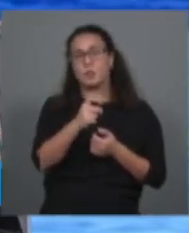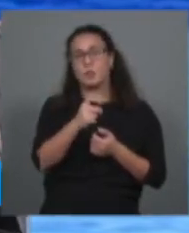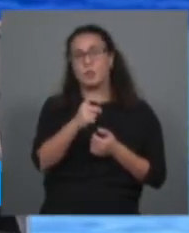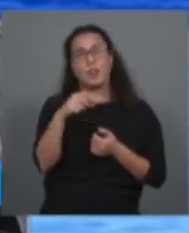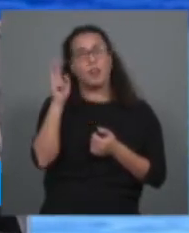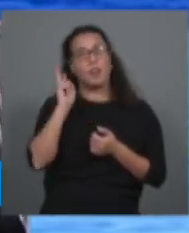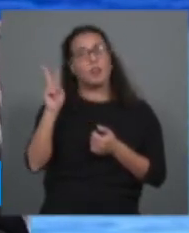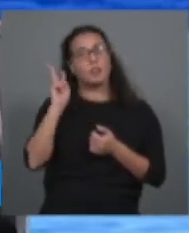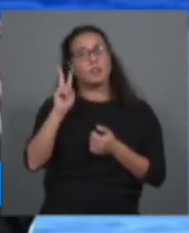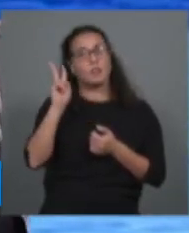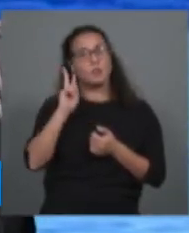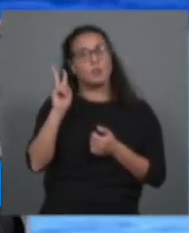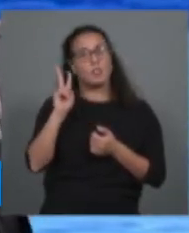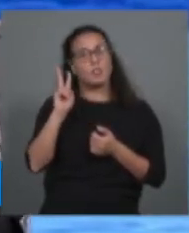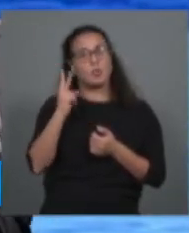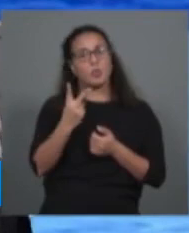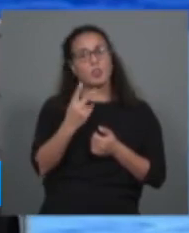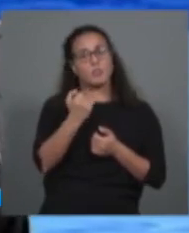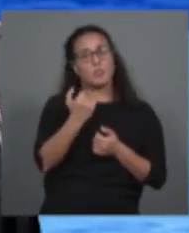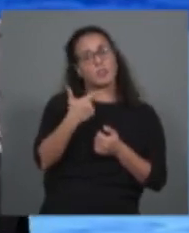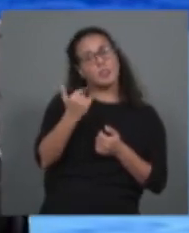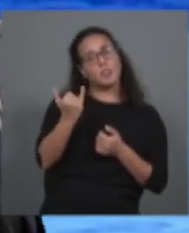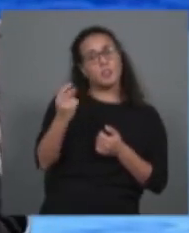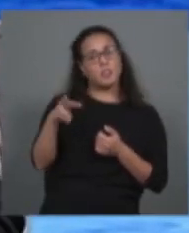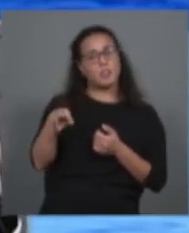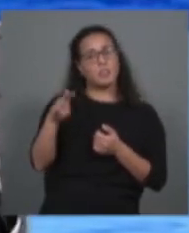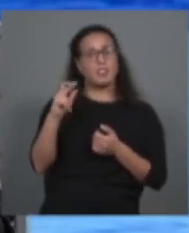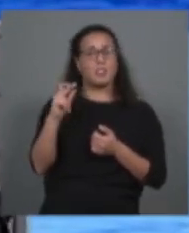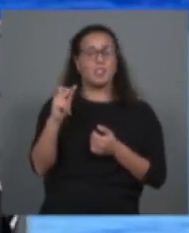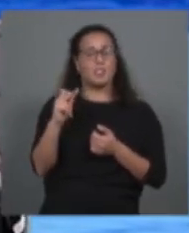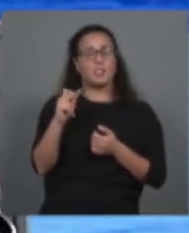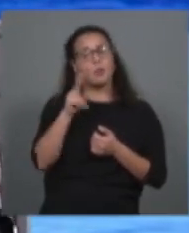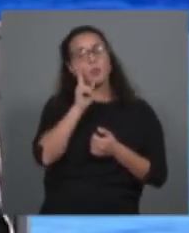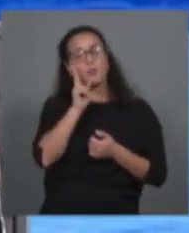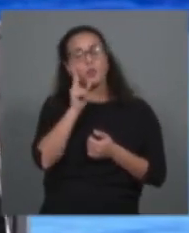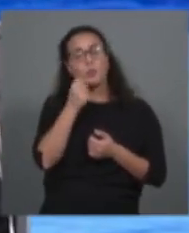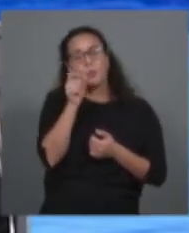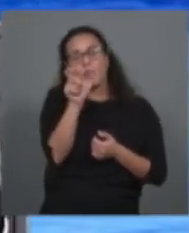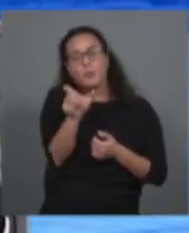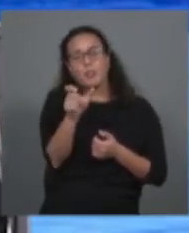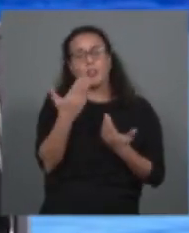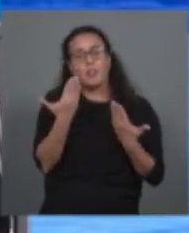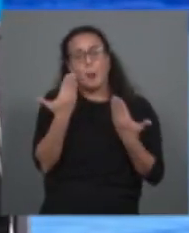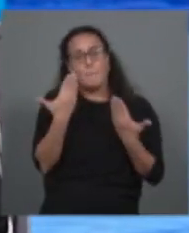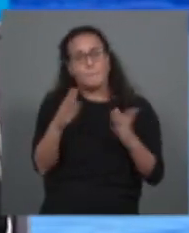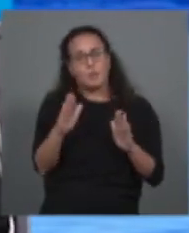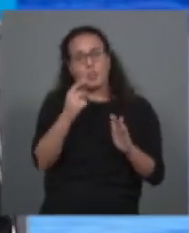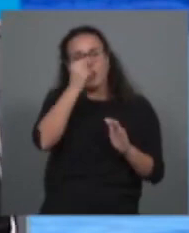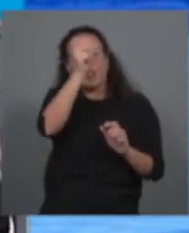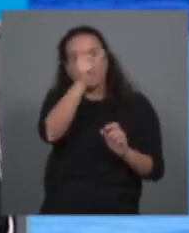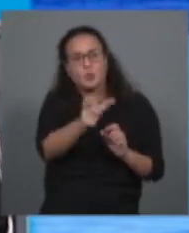aquilo que a vítima, agora desculpe usar esta palavra, que eu sei que depois também é polémica, mas a pessoa que está no lugar que sofre a